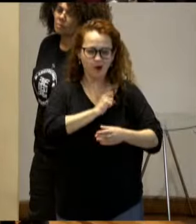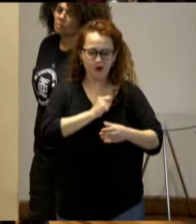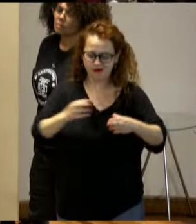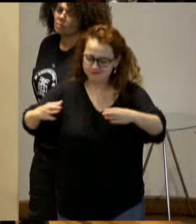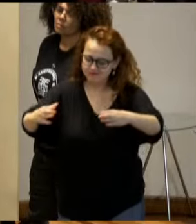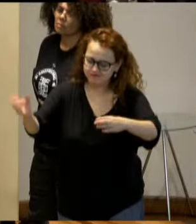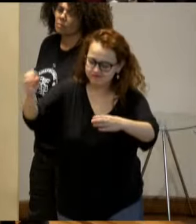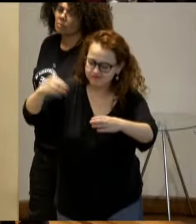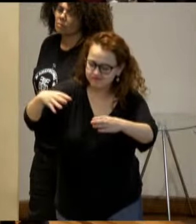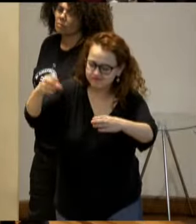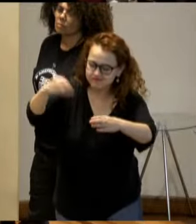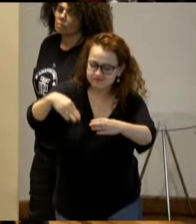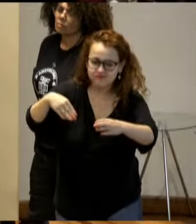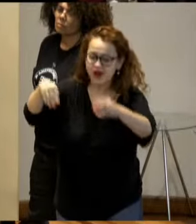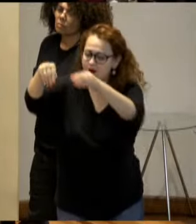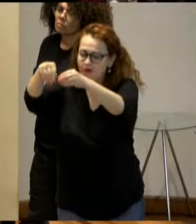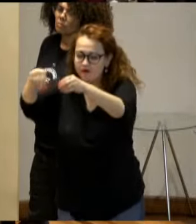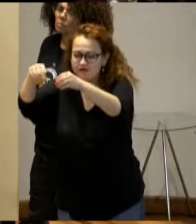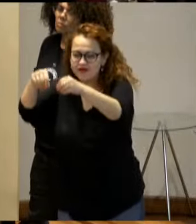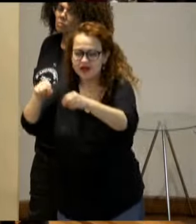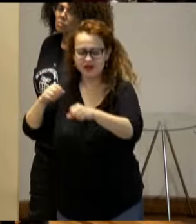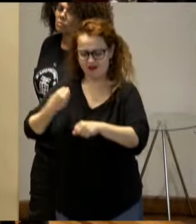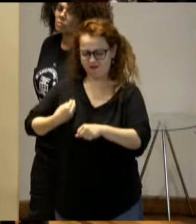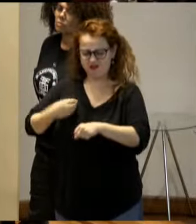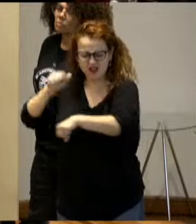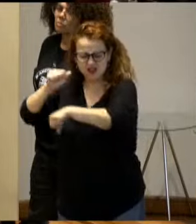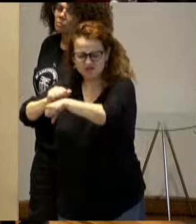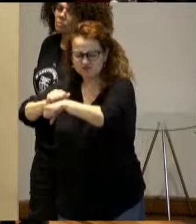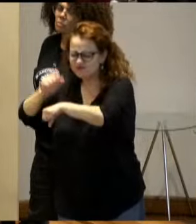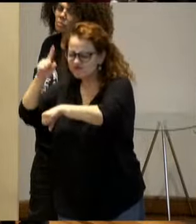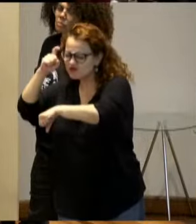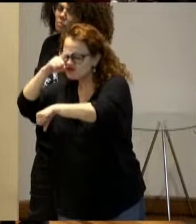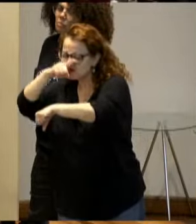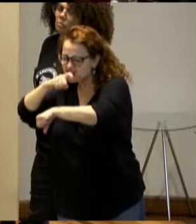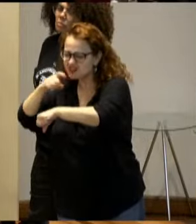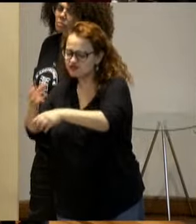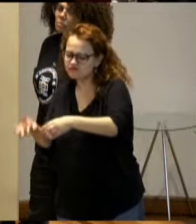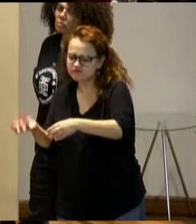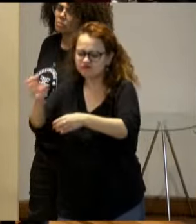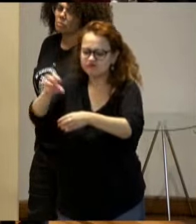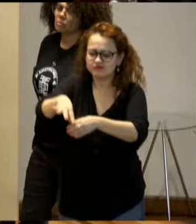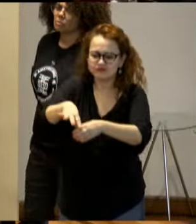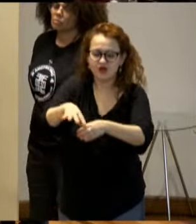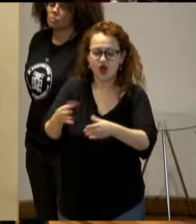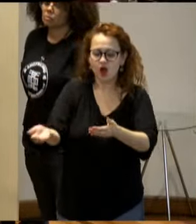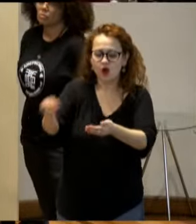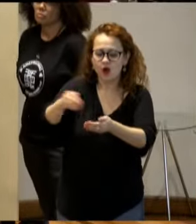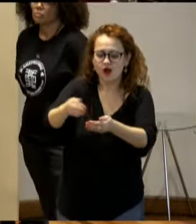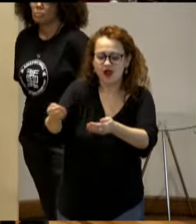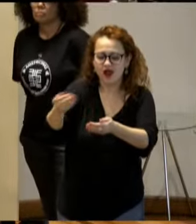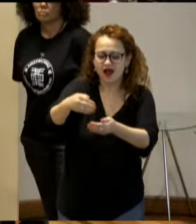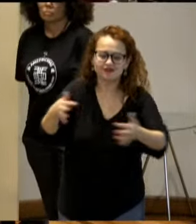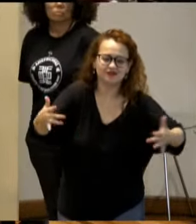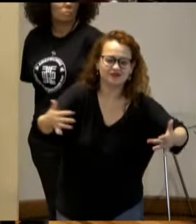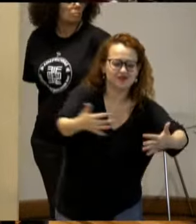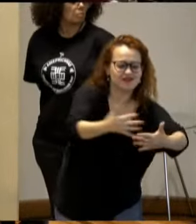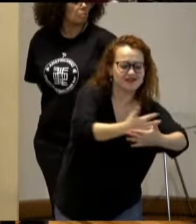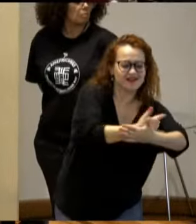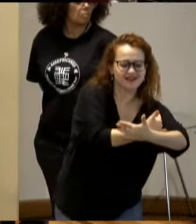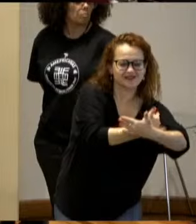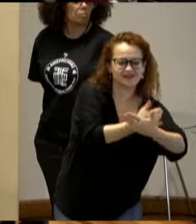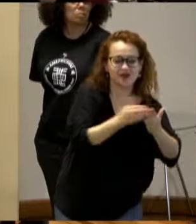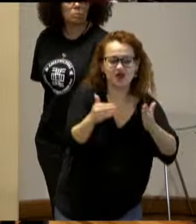para polvilhar sempre que a vida endurecer. Colheradas de acolhimento no meio e no final da